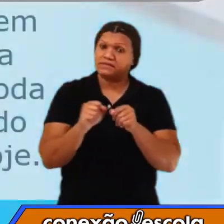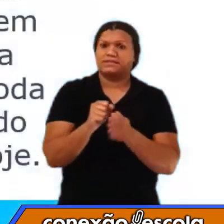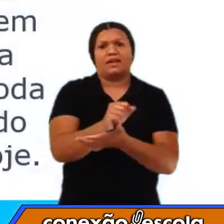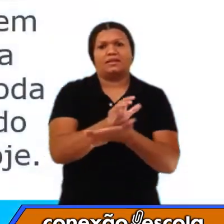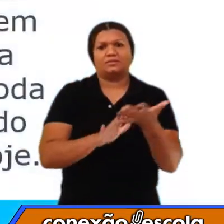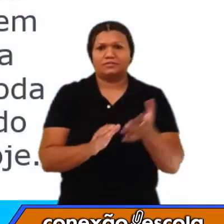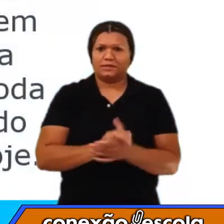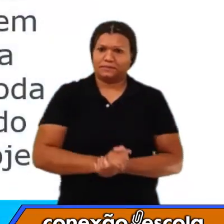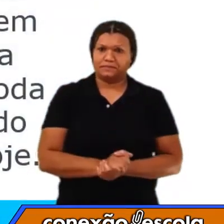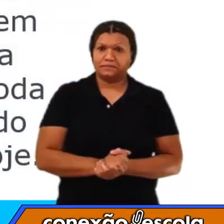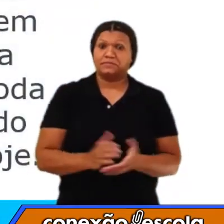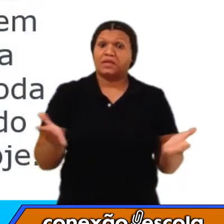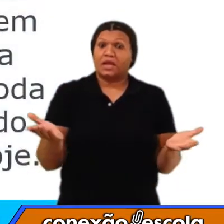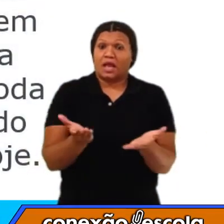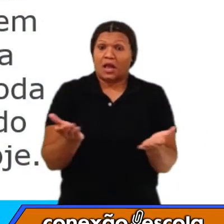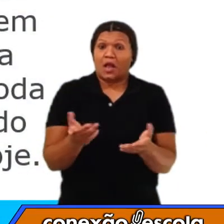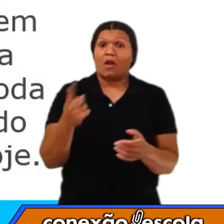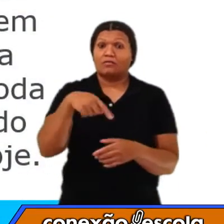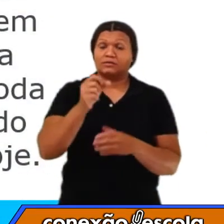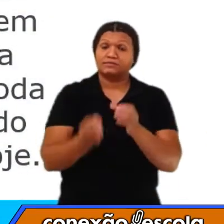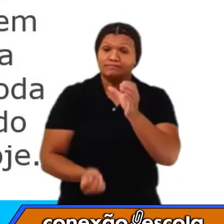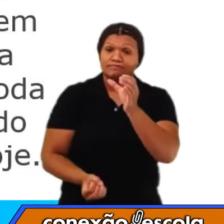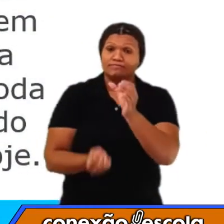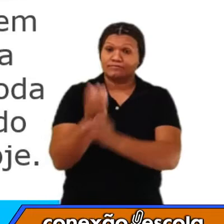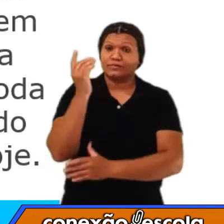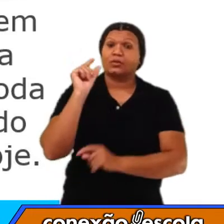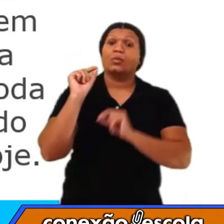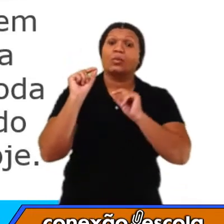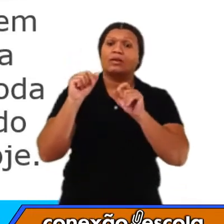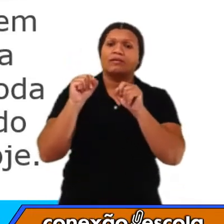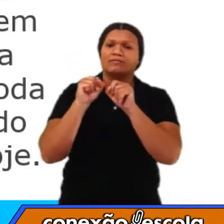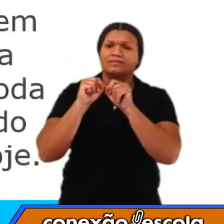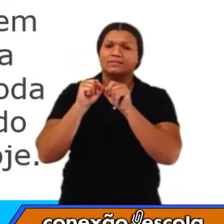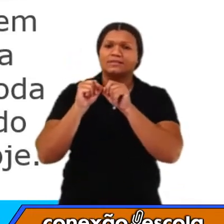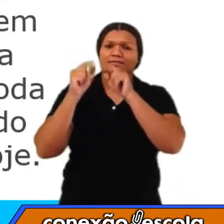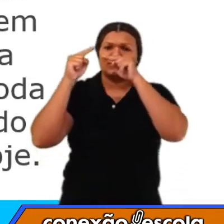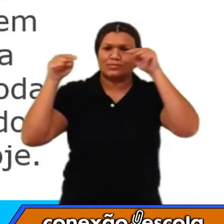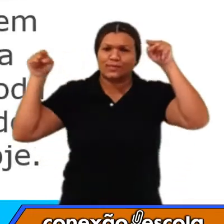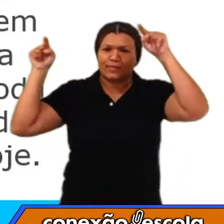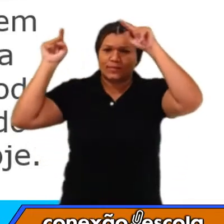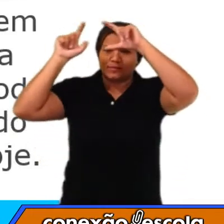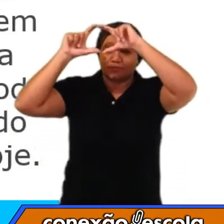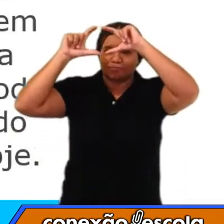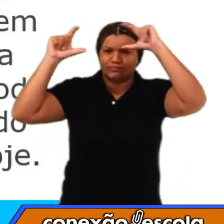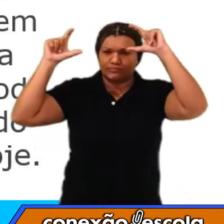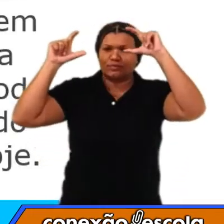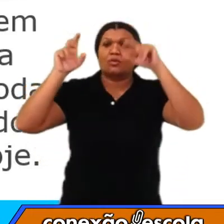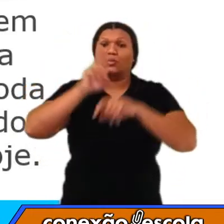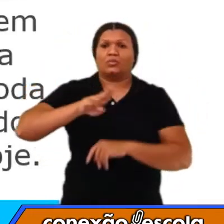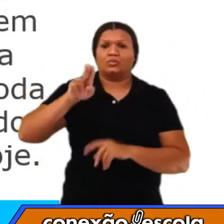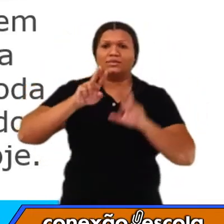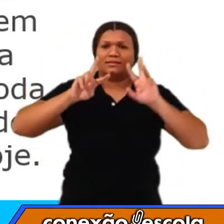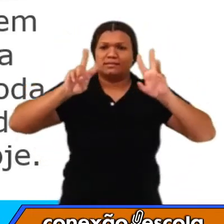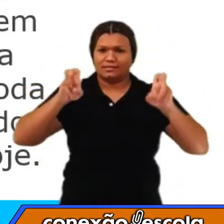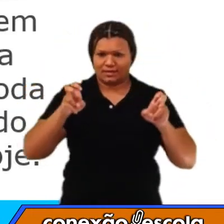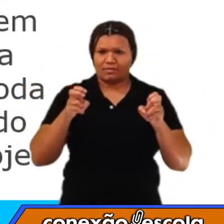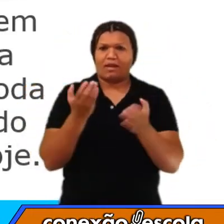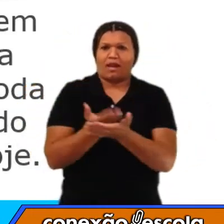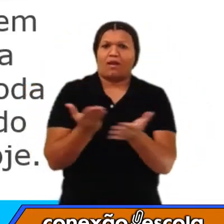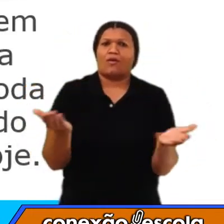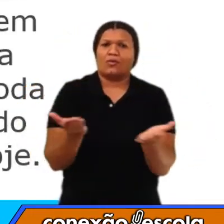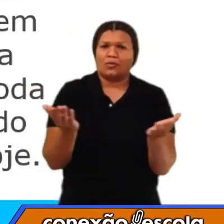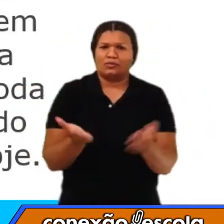Que tal produzirmos uma tirinha utilizando o tema da aula de hoje? Vamos nessa? Vamos trabalhar, colocar a mão na